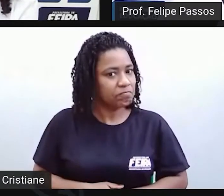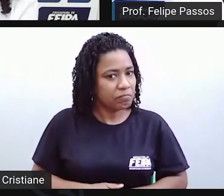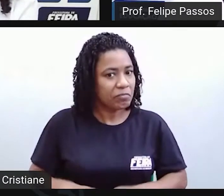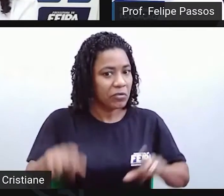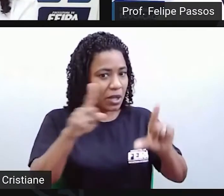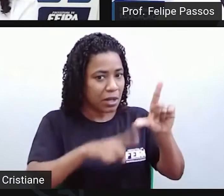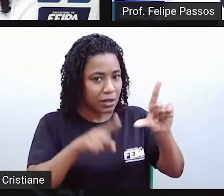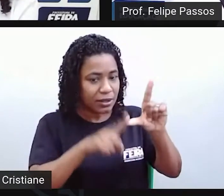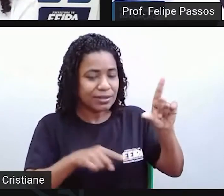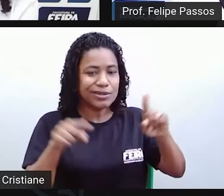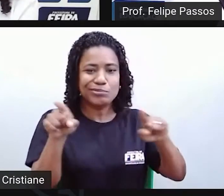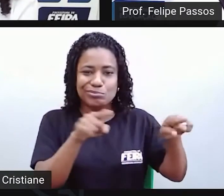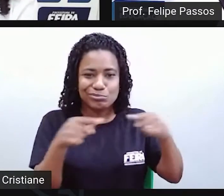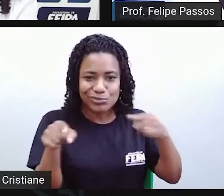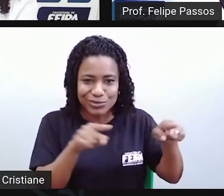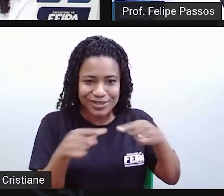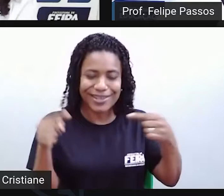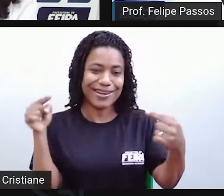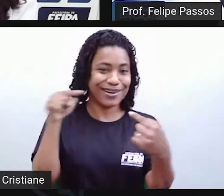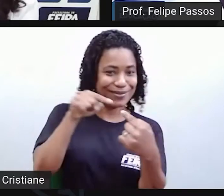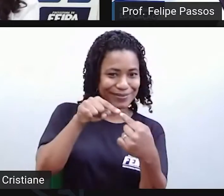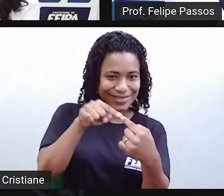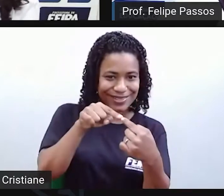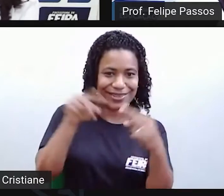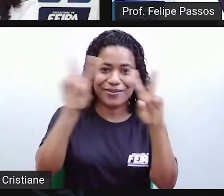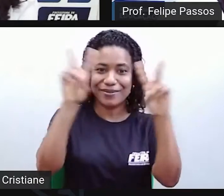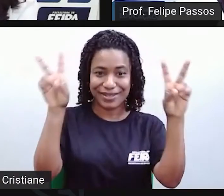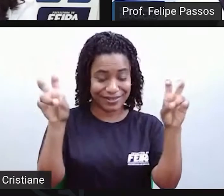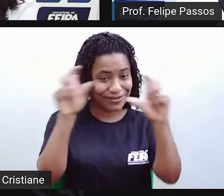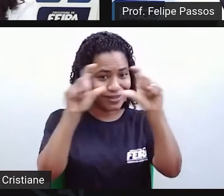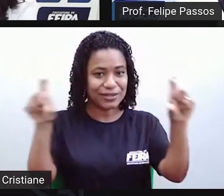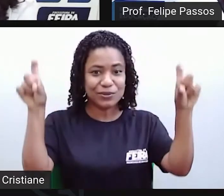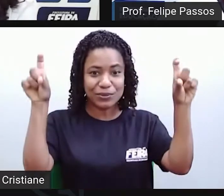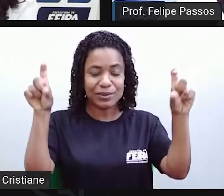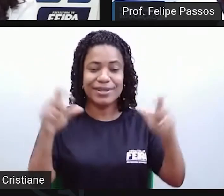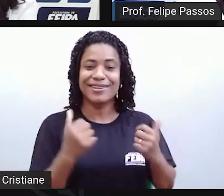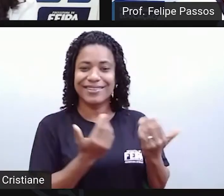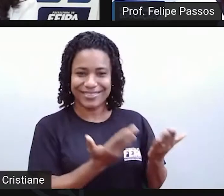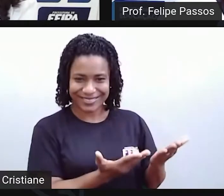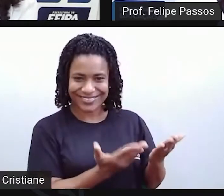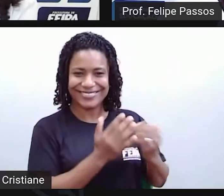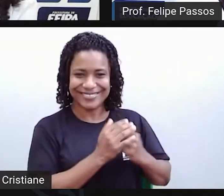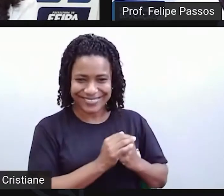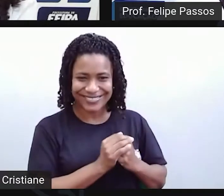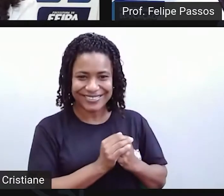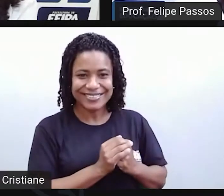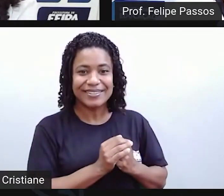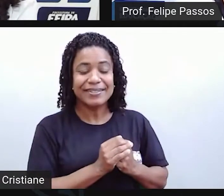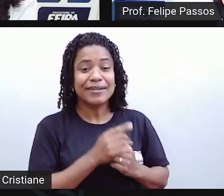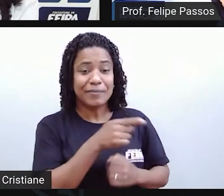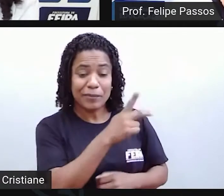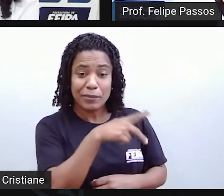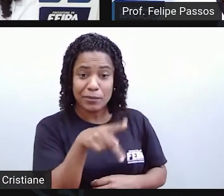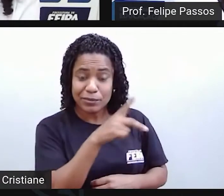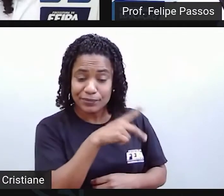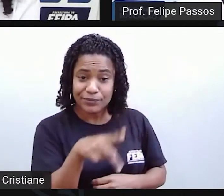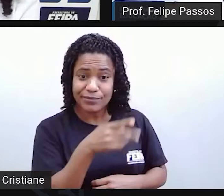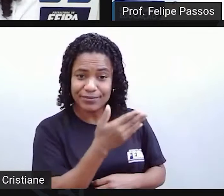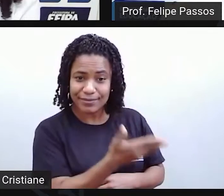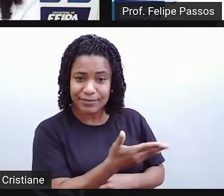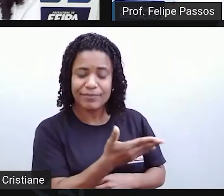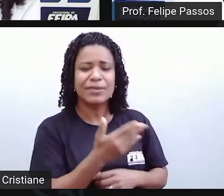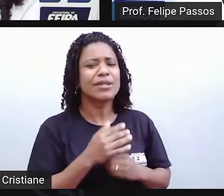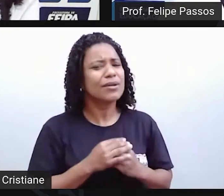conversam muito com o que a gente vai falar aqui hoje. Então, Nayara, para começo de conversa, o que é que você considera assim, o que é que a gente pode